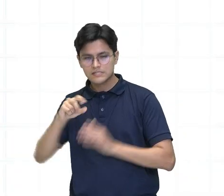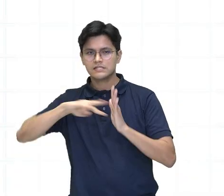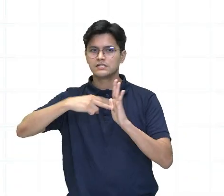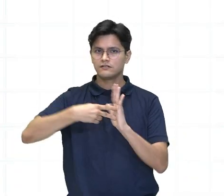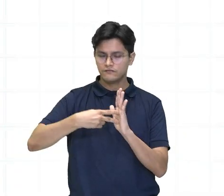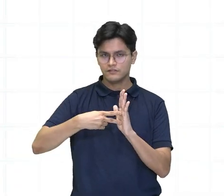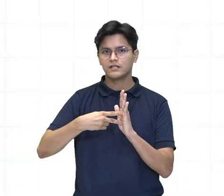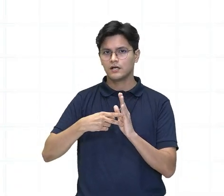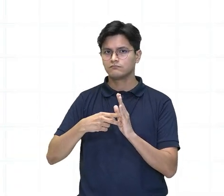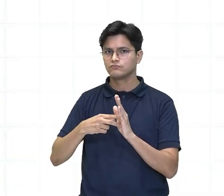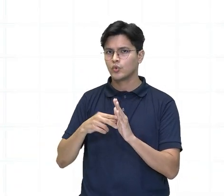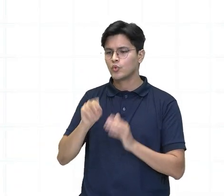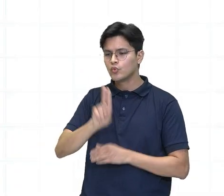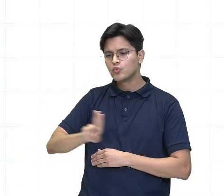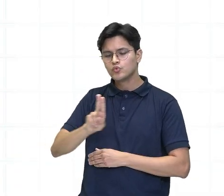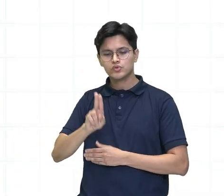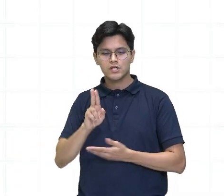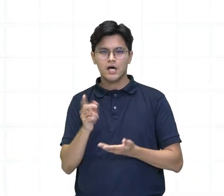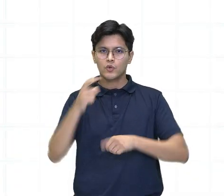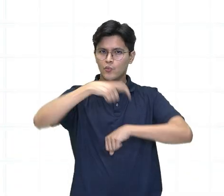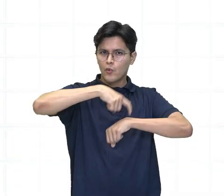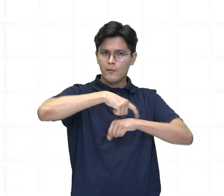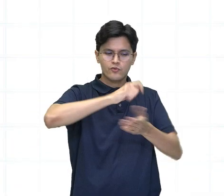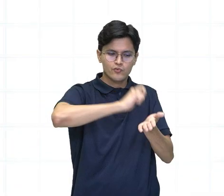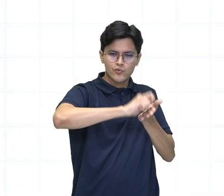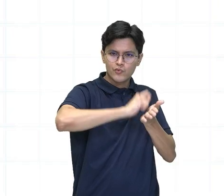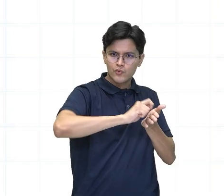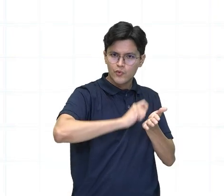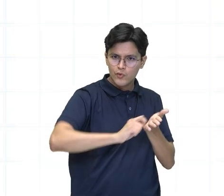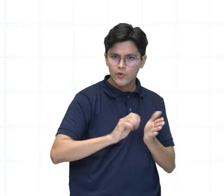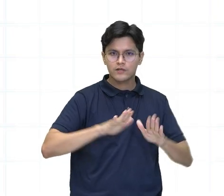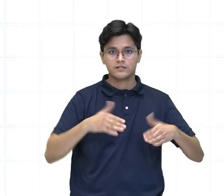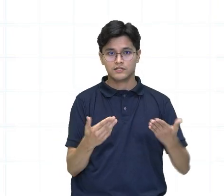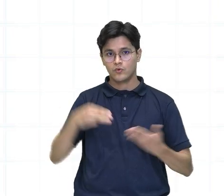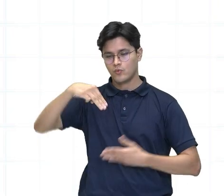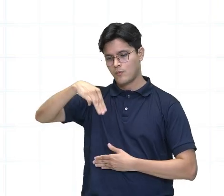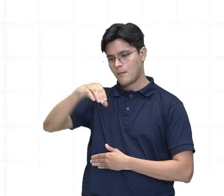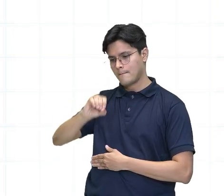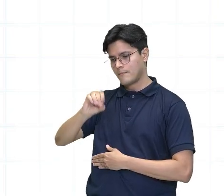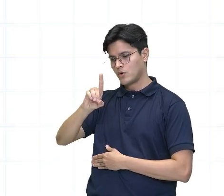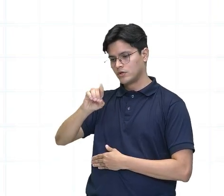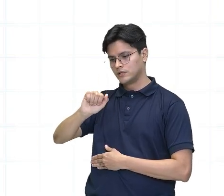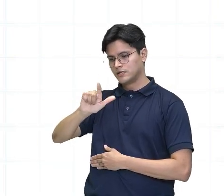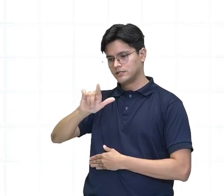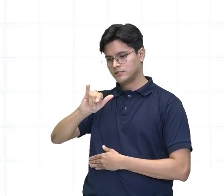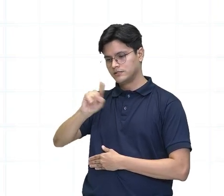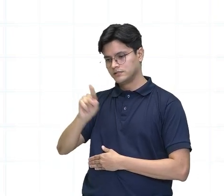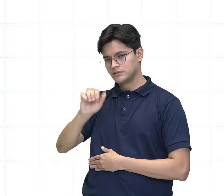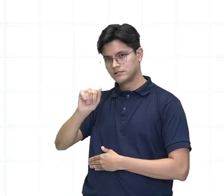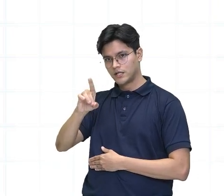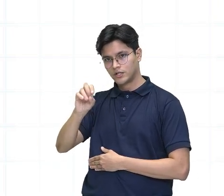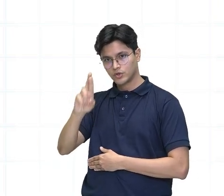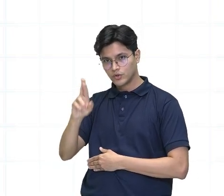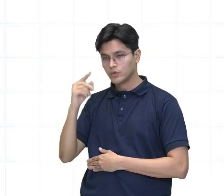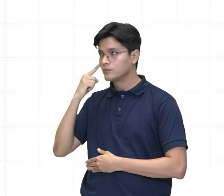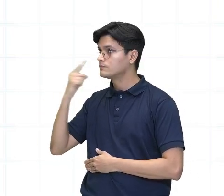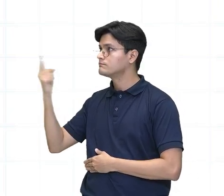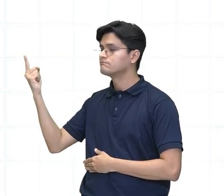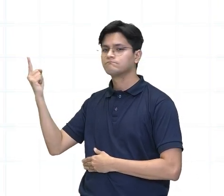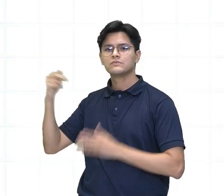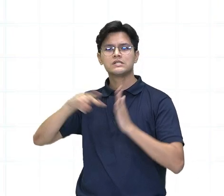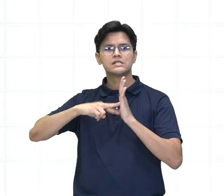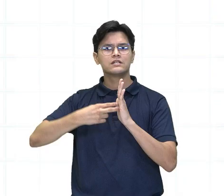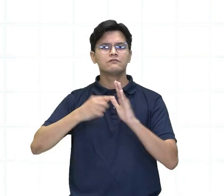que é o modalizador, professor? O modalizador é a palavra ou elemento gramatical que o locutor